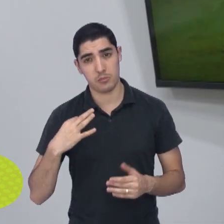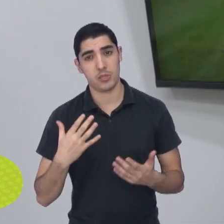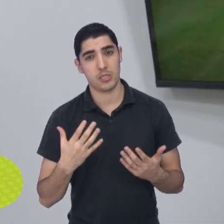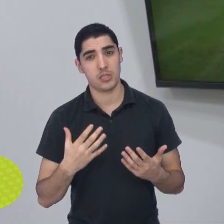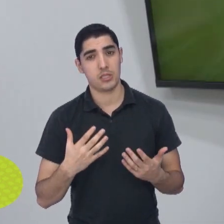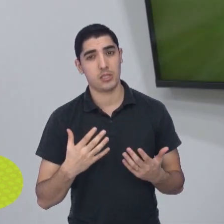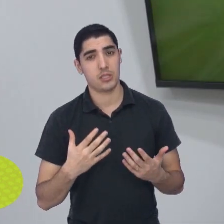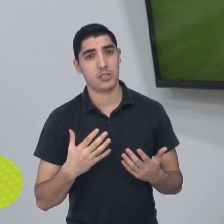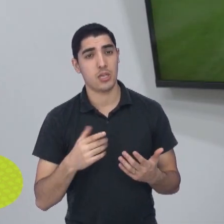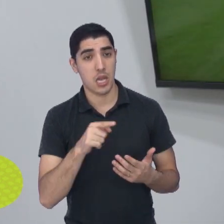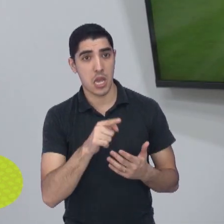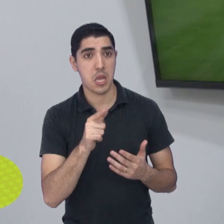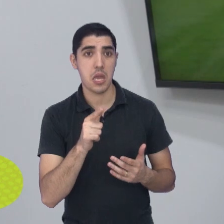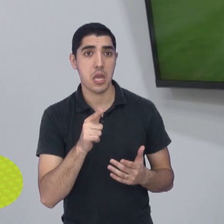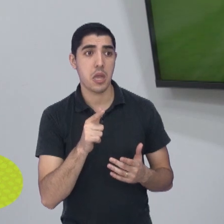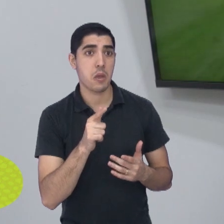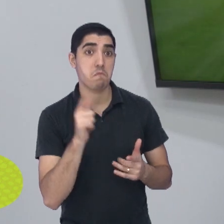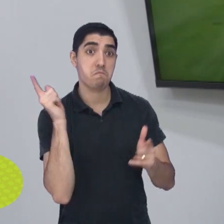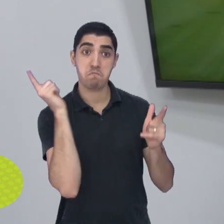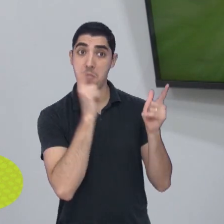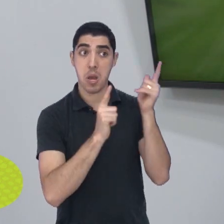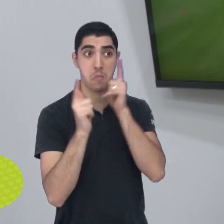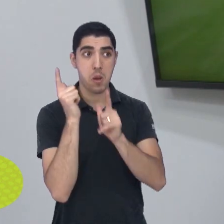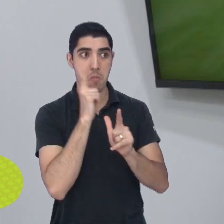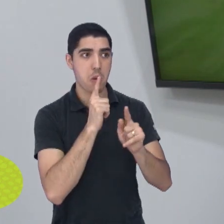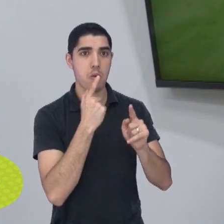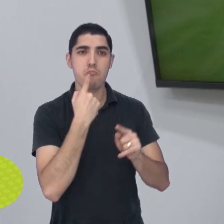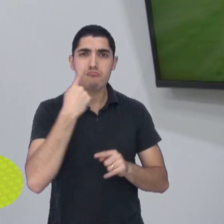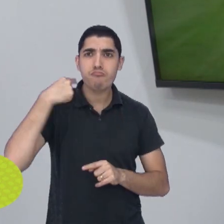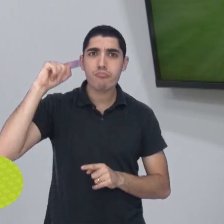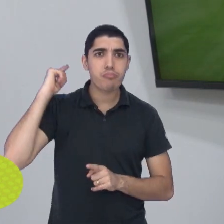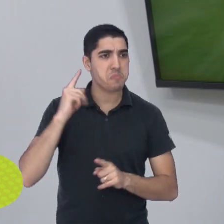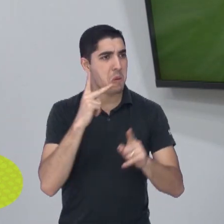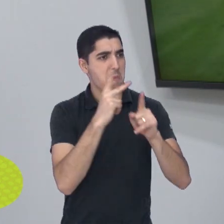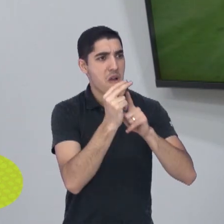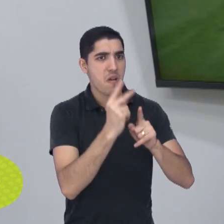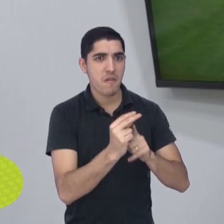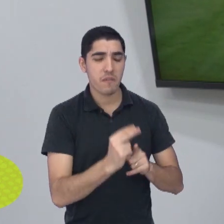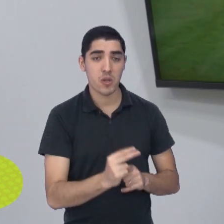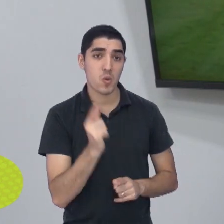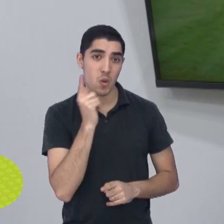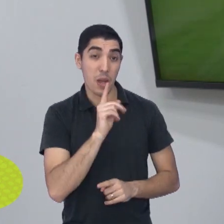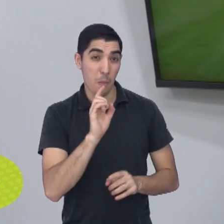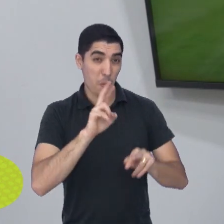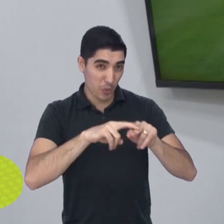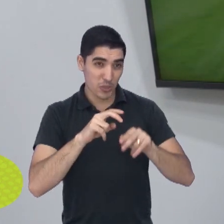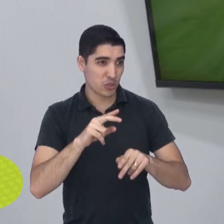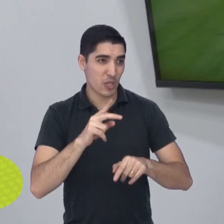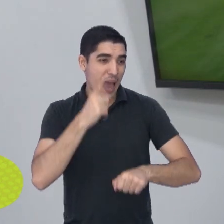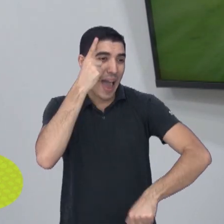com bons resultados recentes. Então esse ajuste, ele não é da noite para o dia.